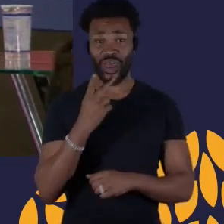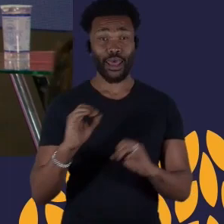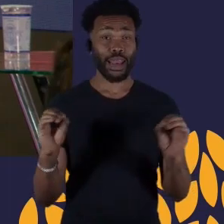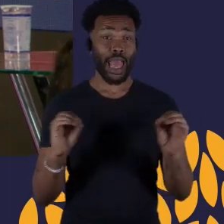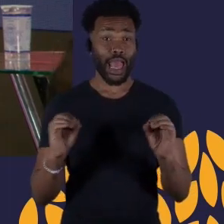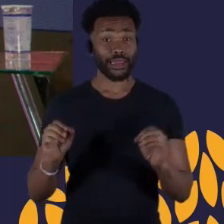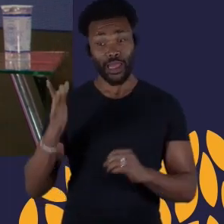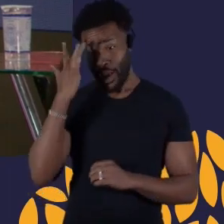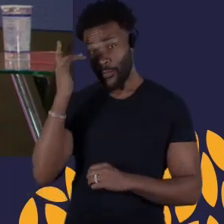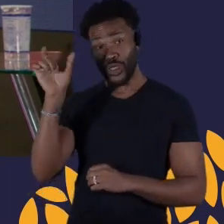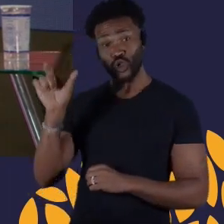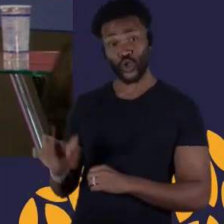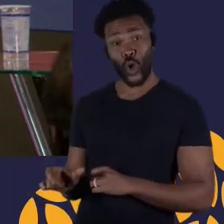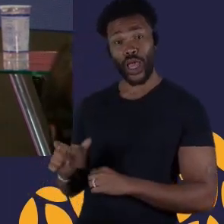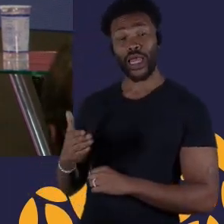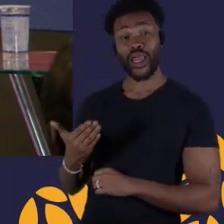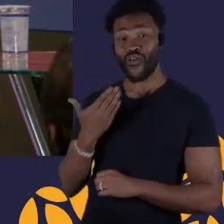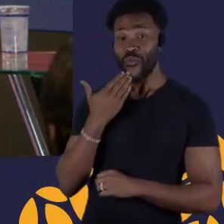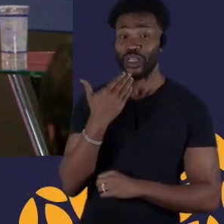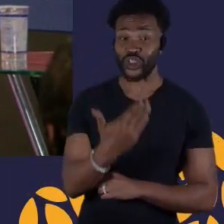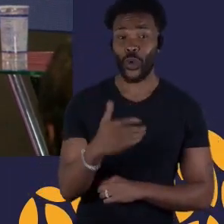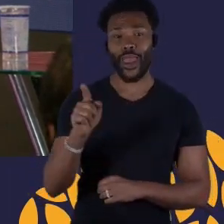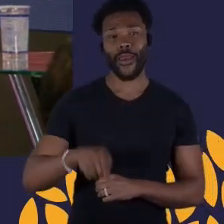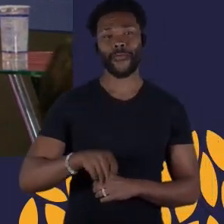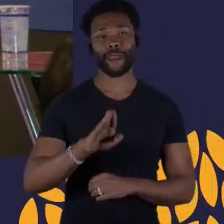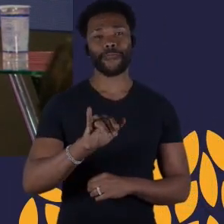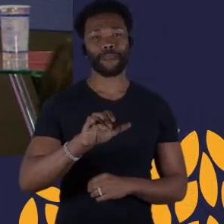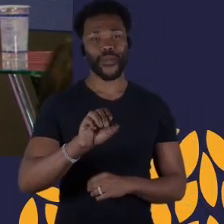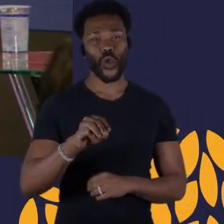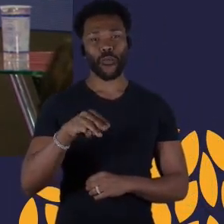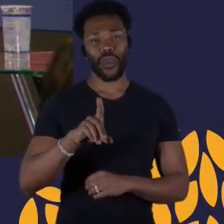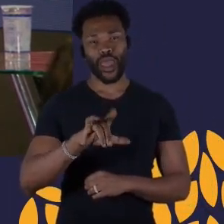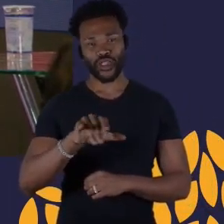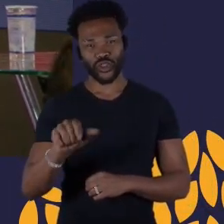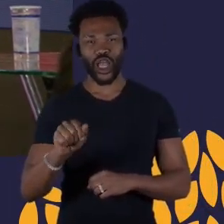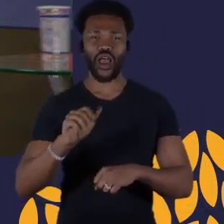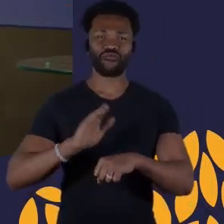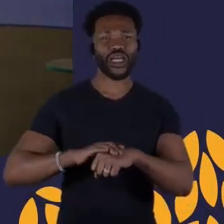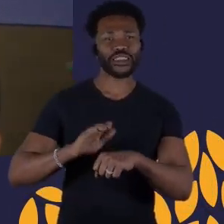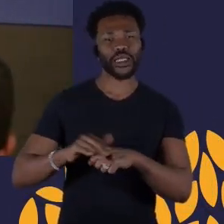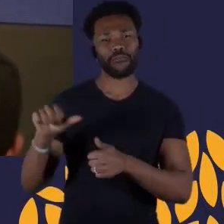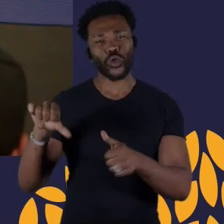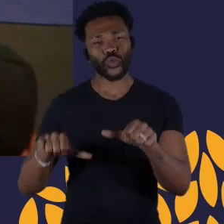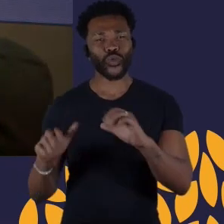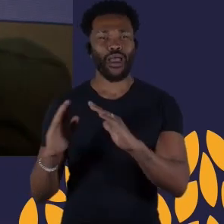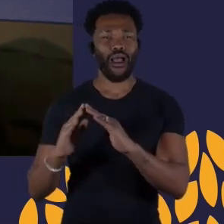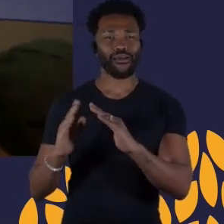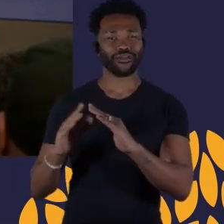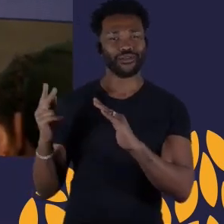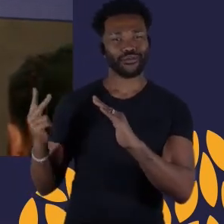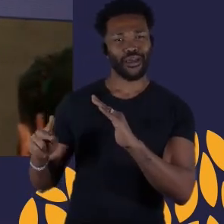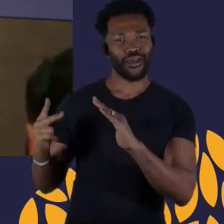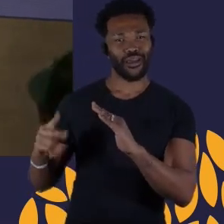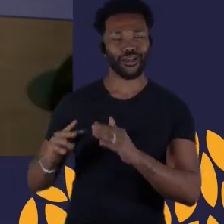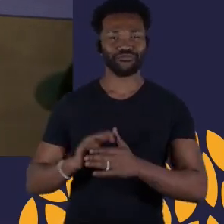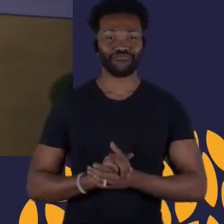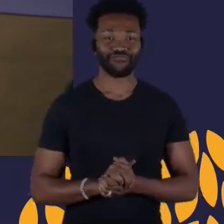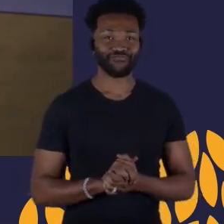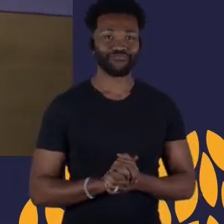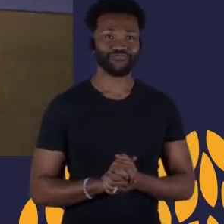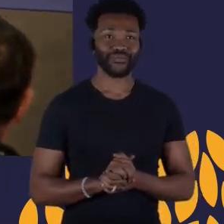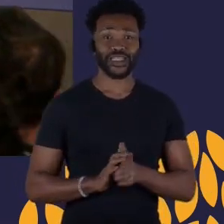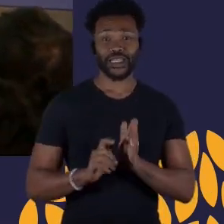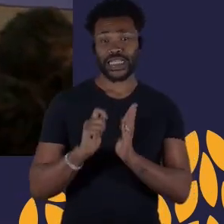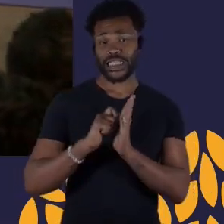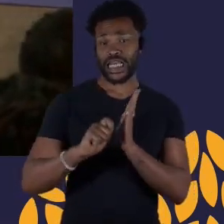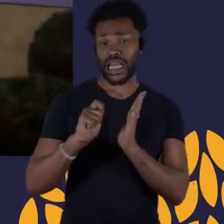era médica, era uma biomédica, produzia produto na sua casa e